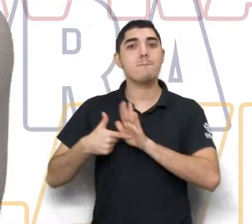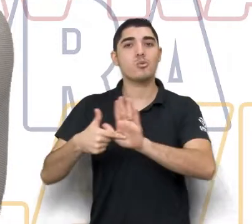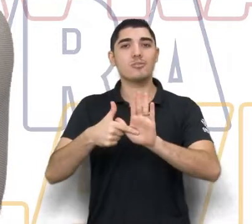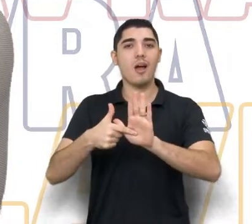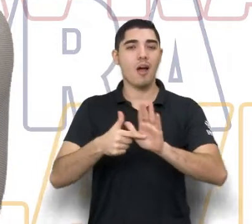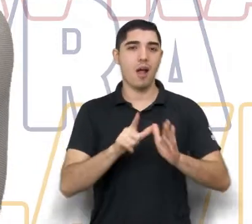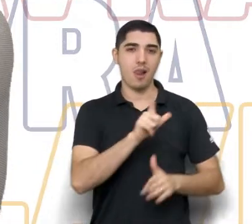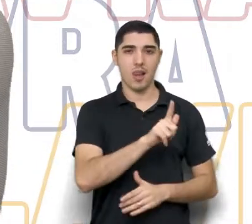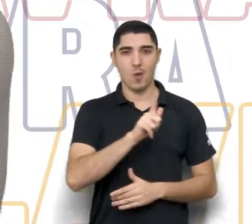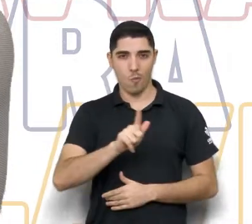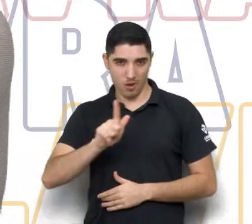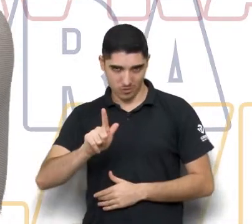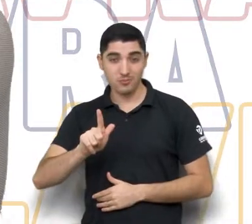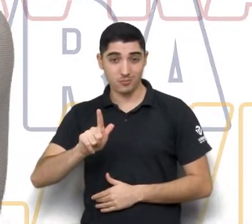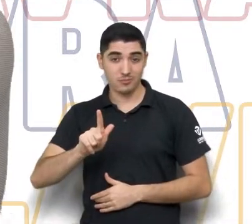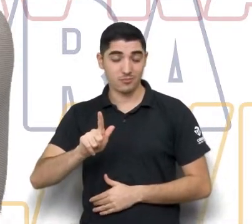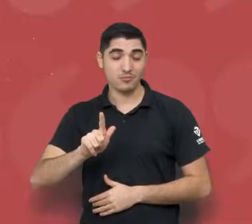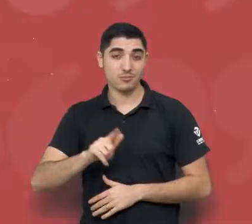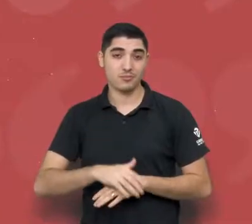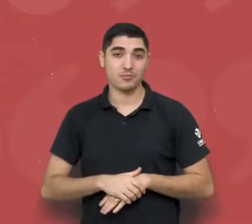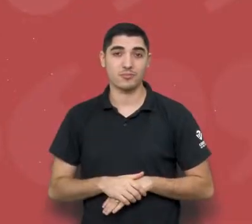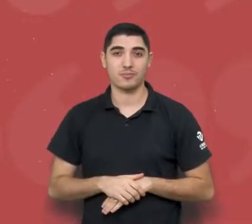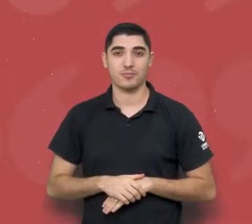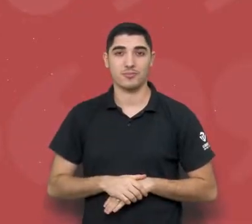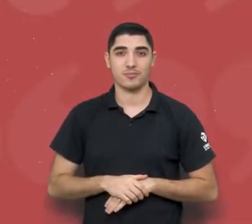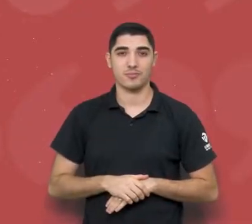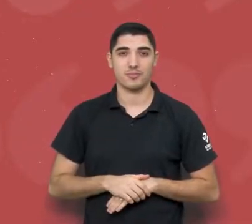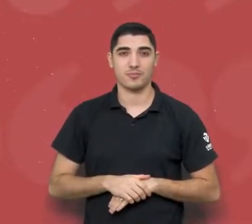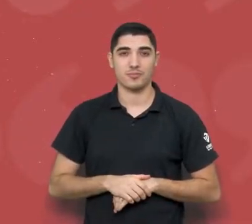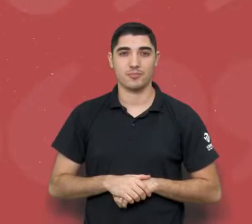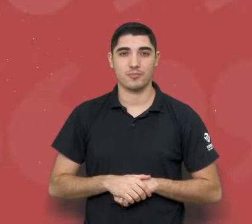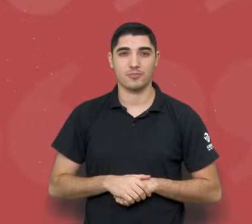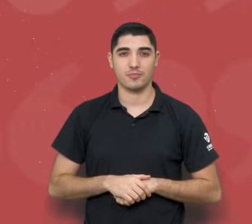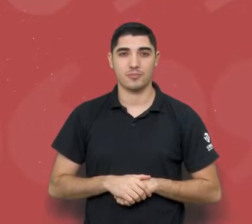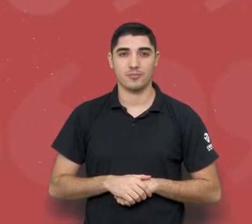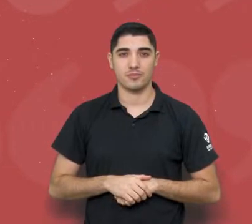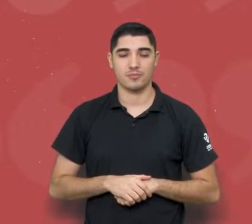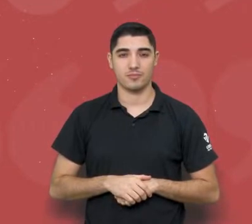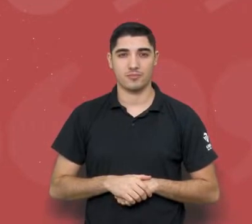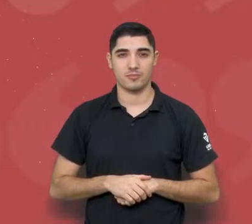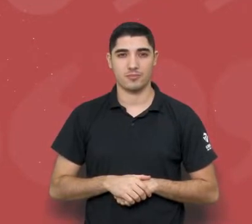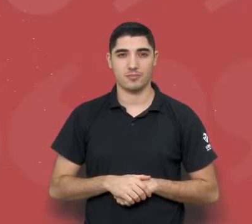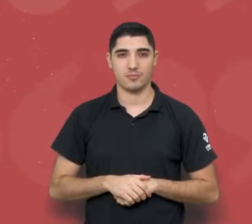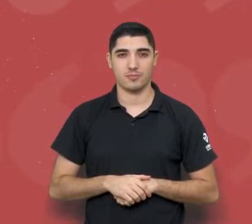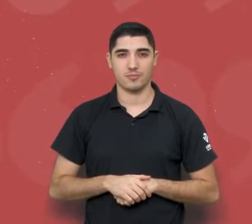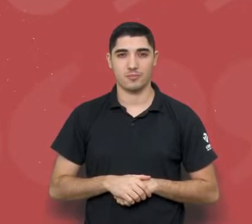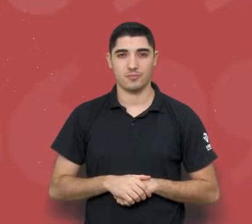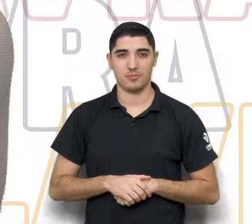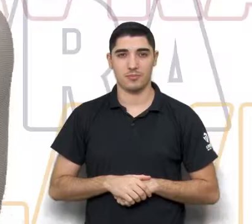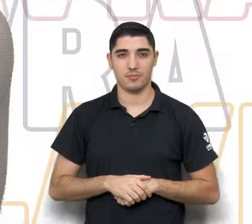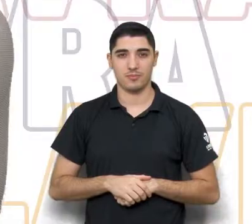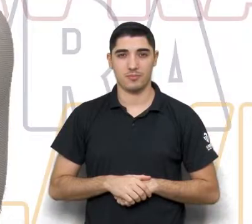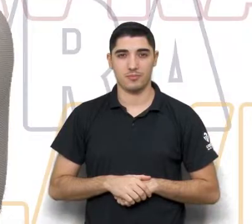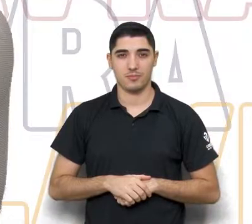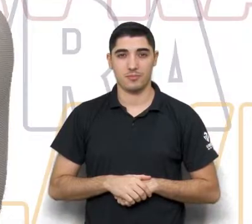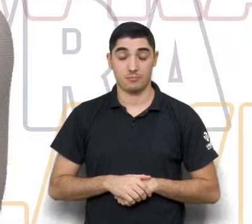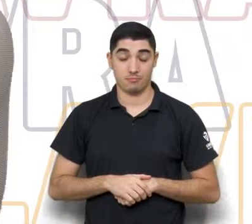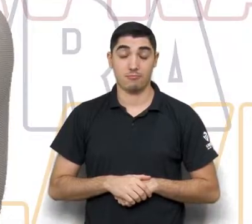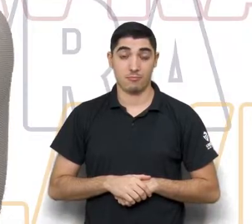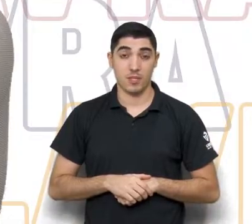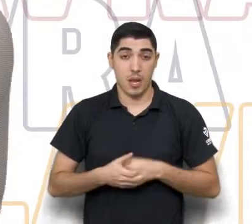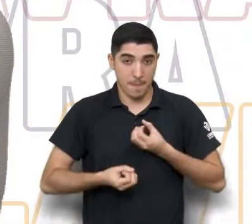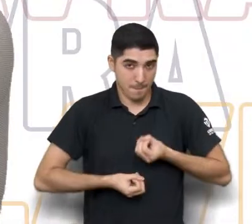linguagem na poesia. Quais são as características da poesia moderna? A